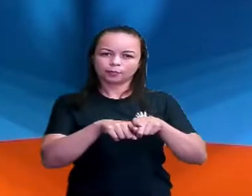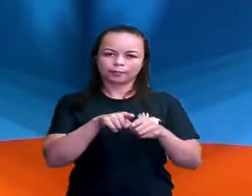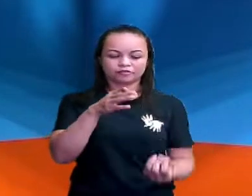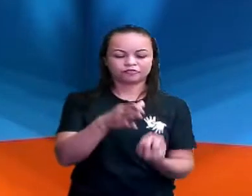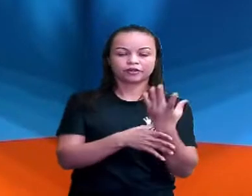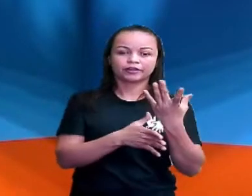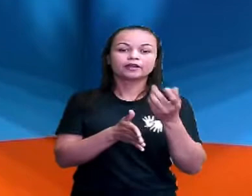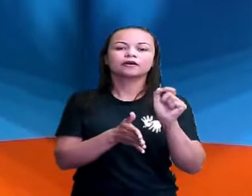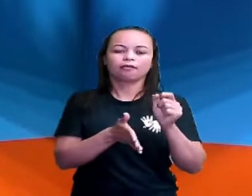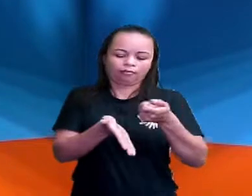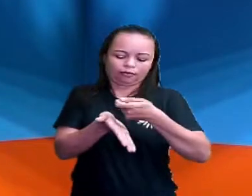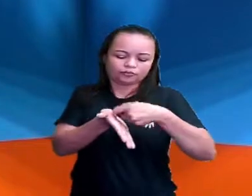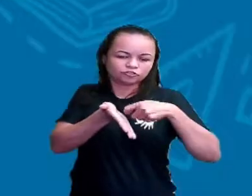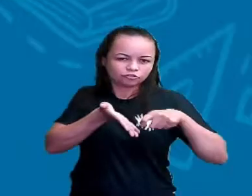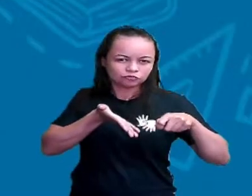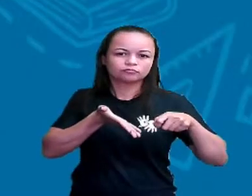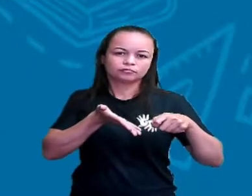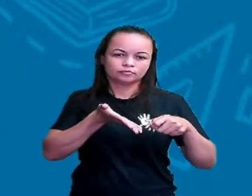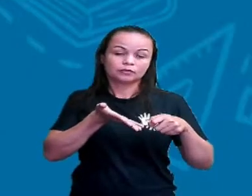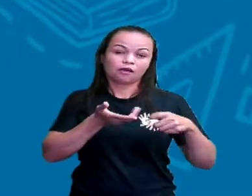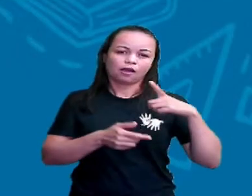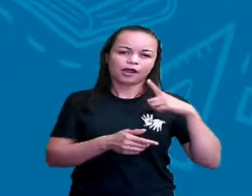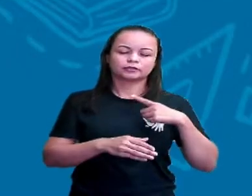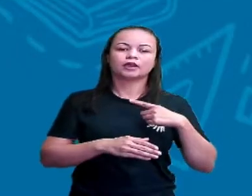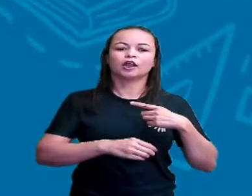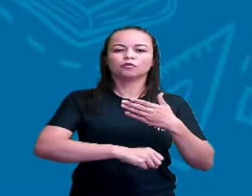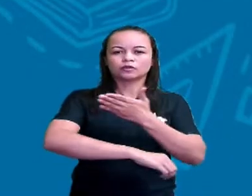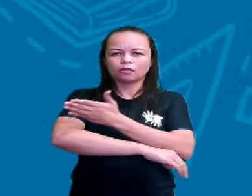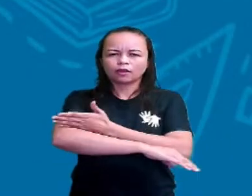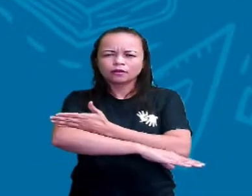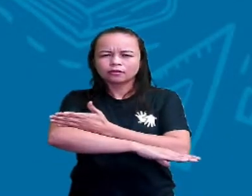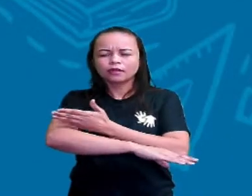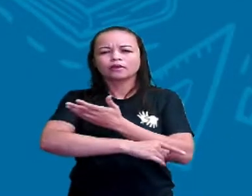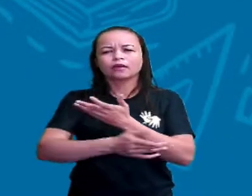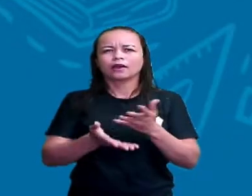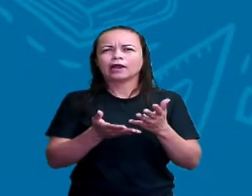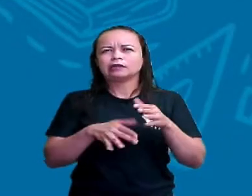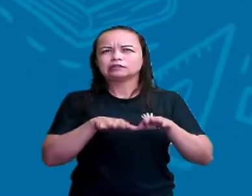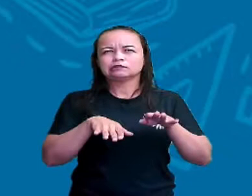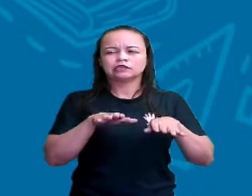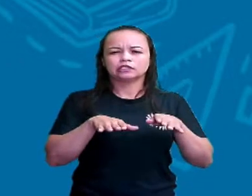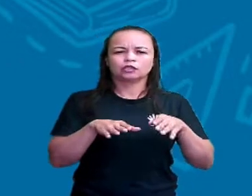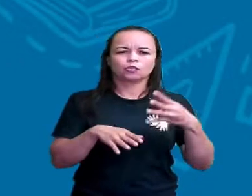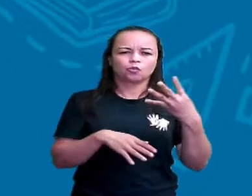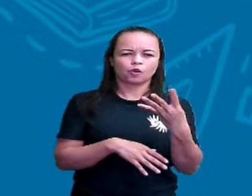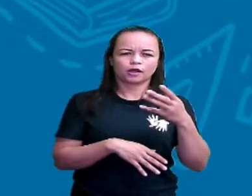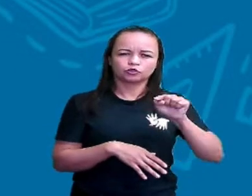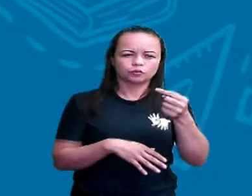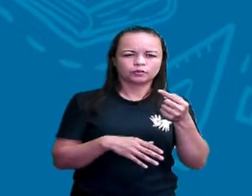da escrita. A gente tem a Idade Antiga, que foi aí entre 4.000 a.C.